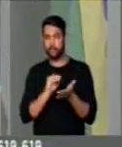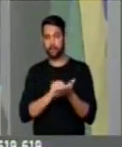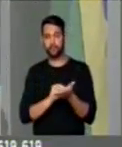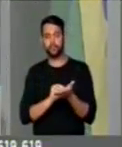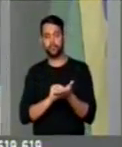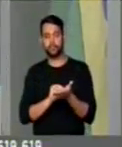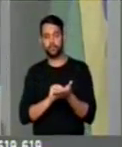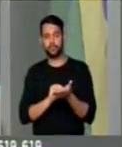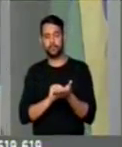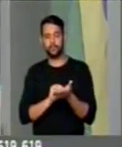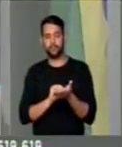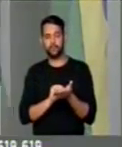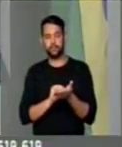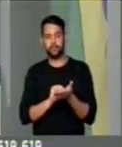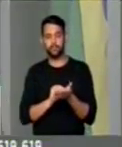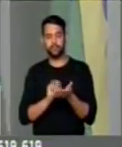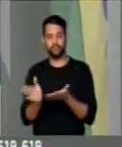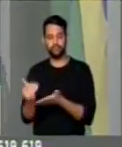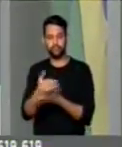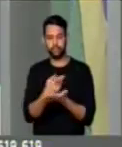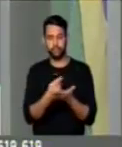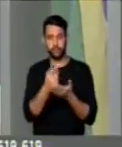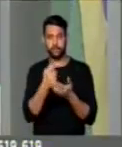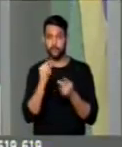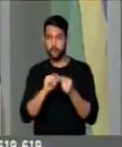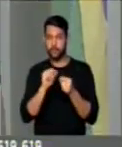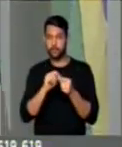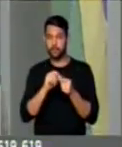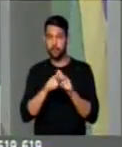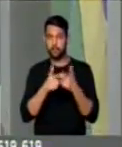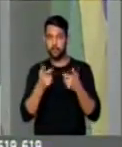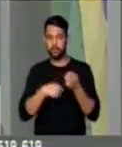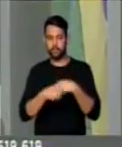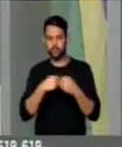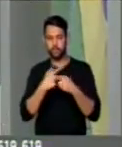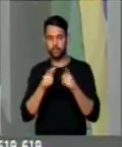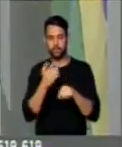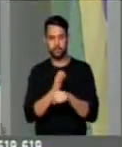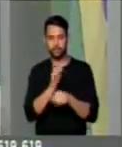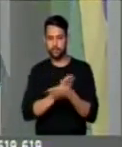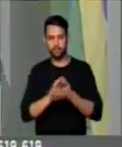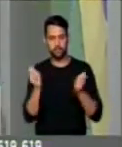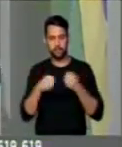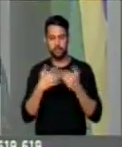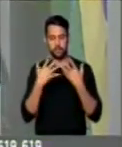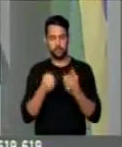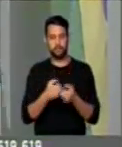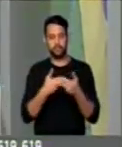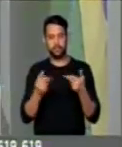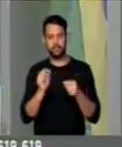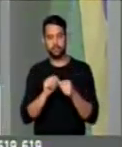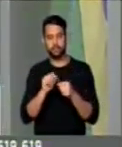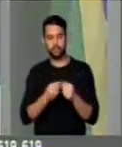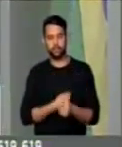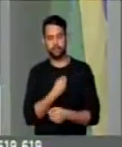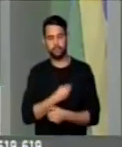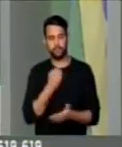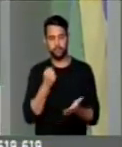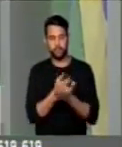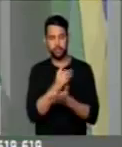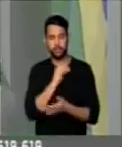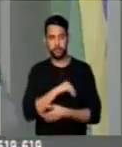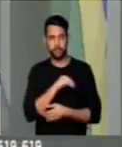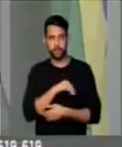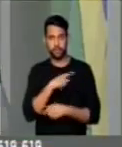desconformidade da política econômica fez com que a crise se acelerasse e que o Estado não tivesse condições de arcar exatamente com os seus